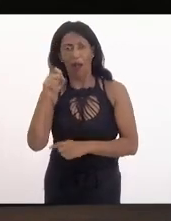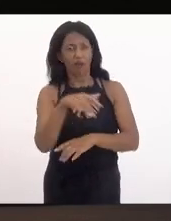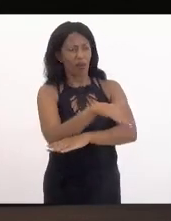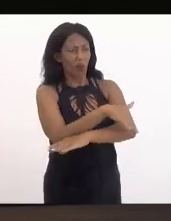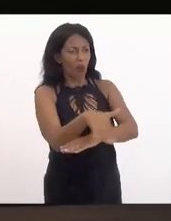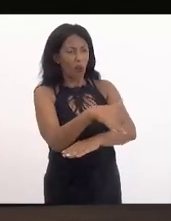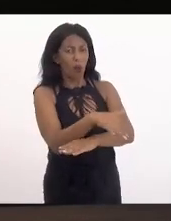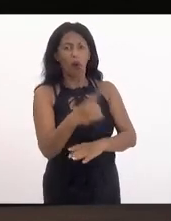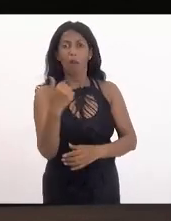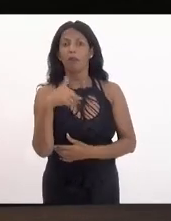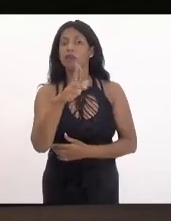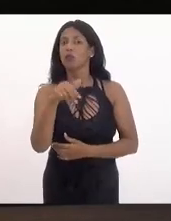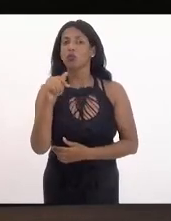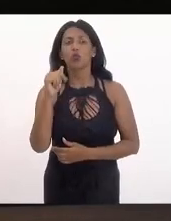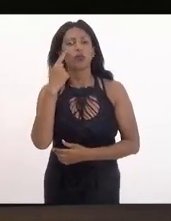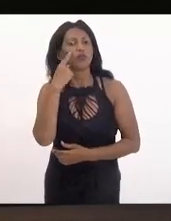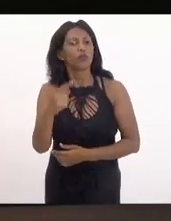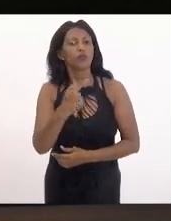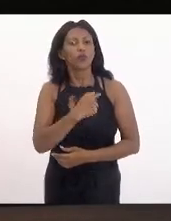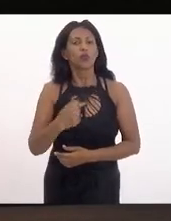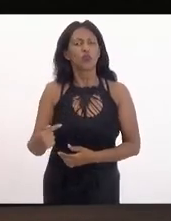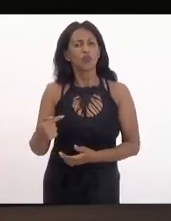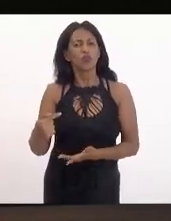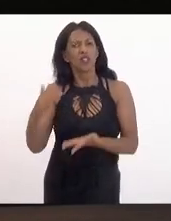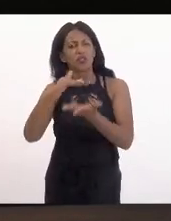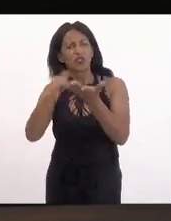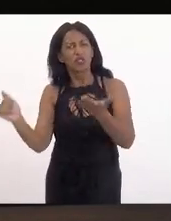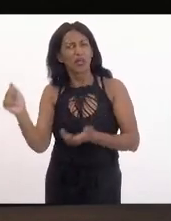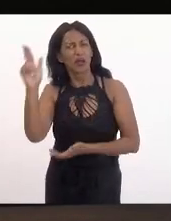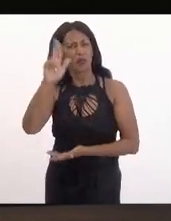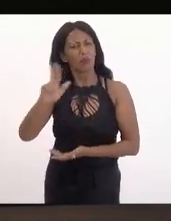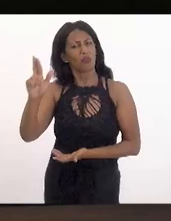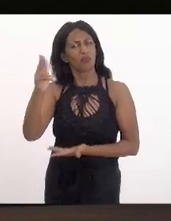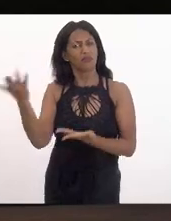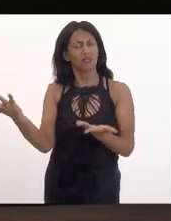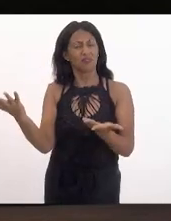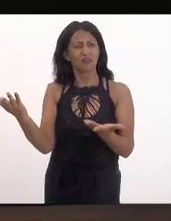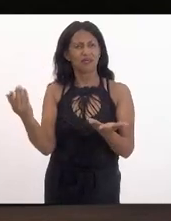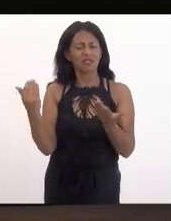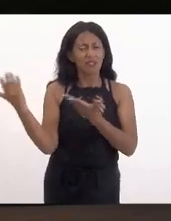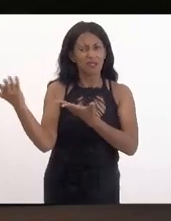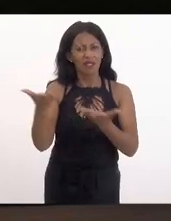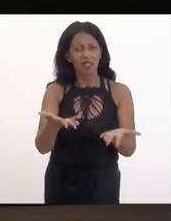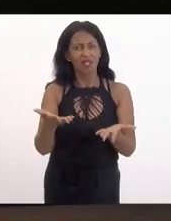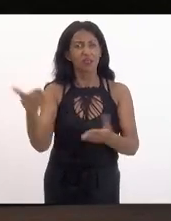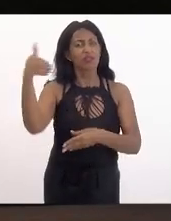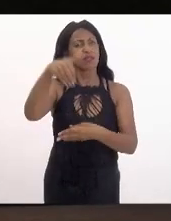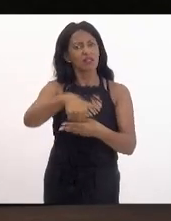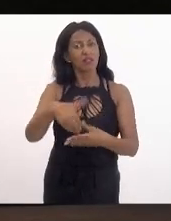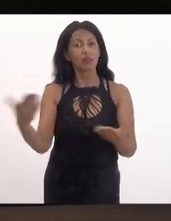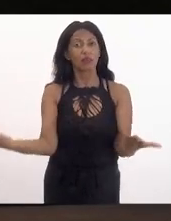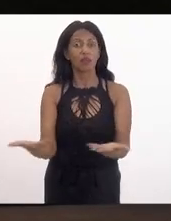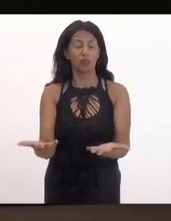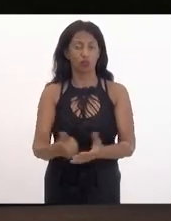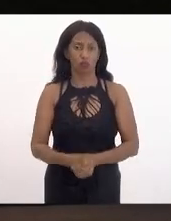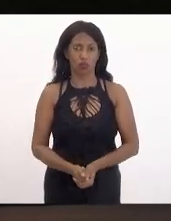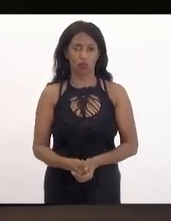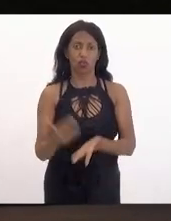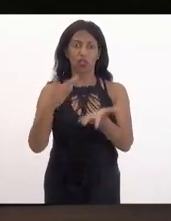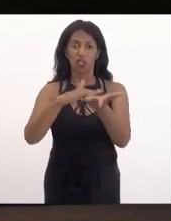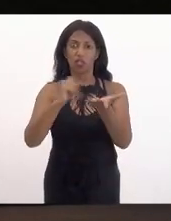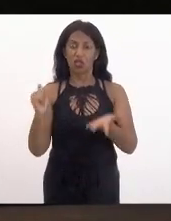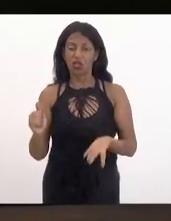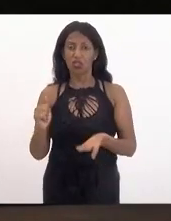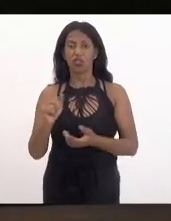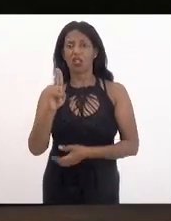vem com cinto mas eu nunca vi com o governador e seguiu uma universidade que é isso que tá sendo votado aqui na casa hoje aí